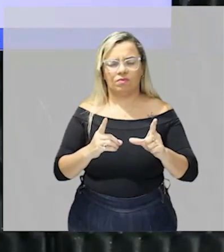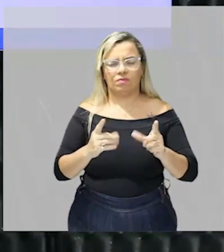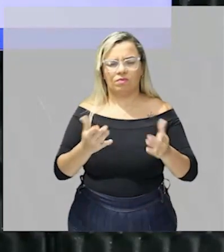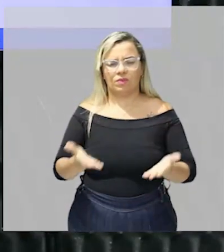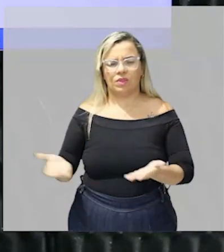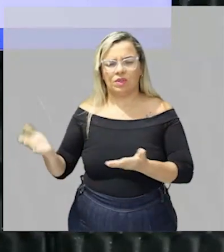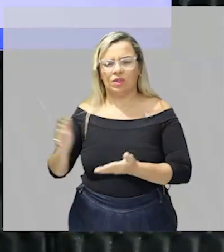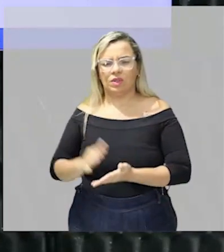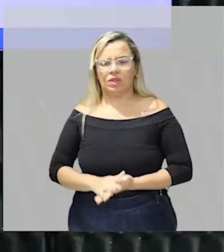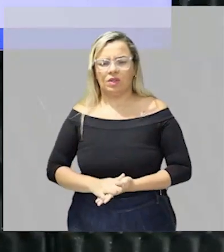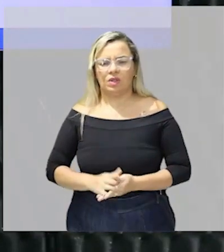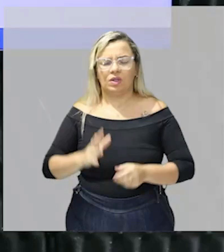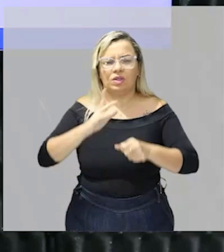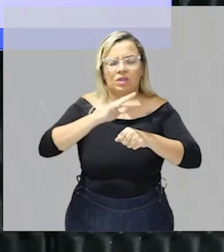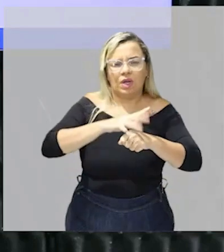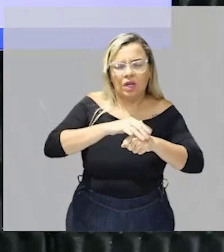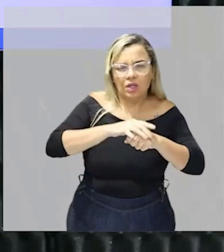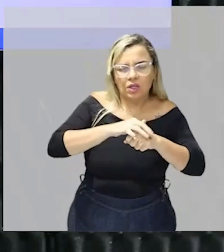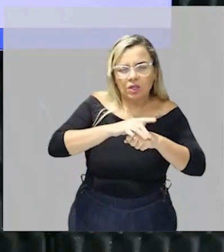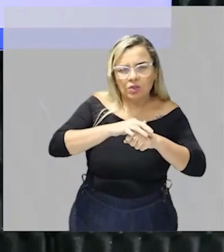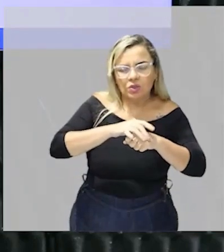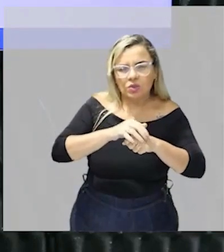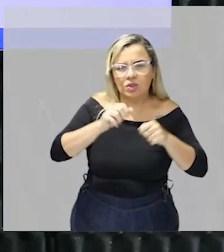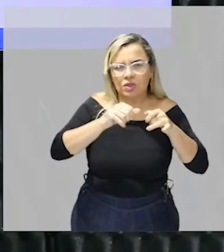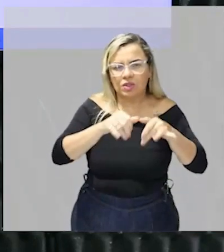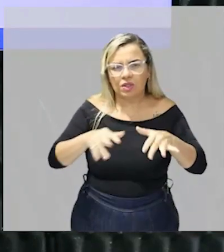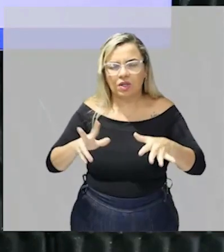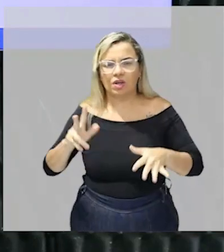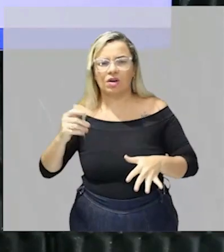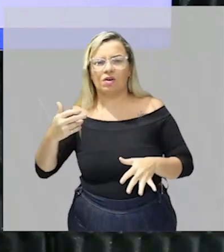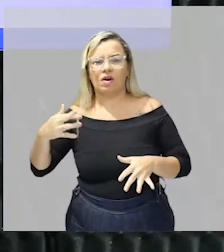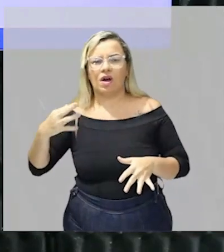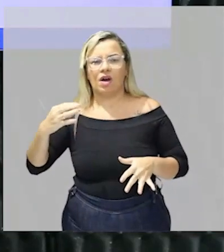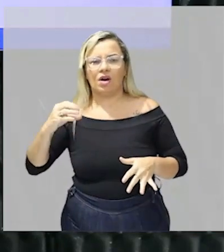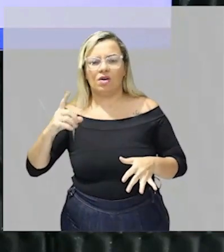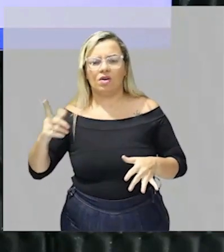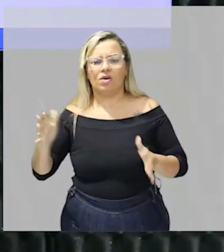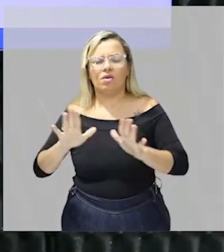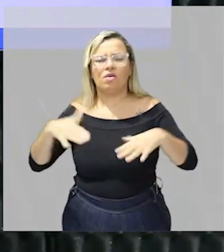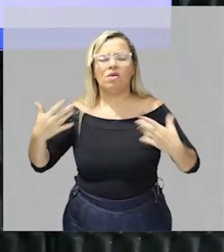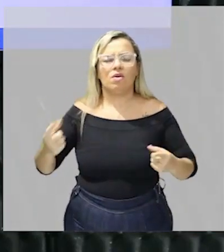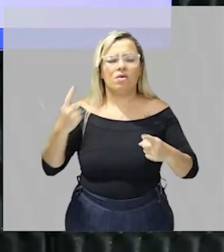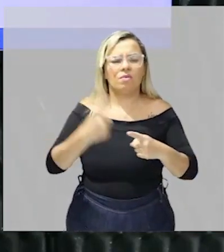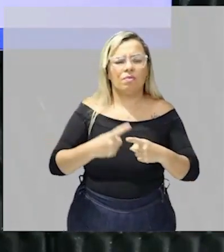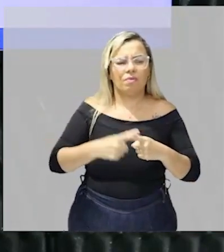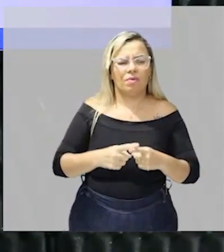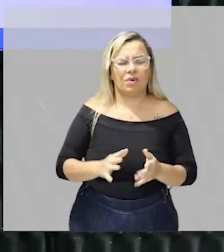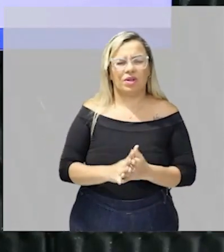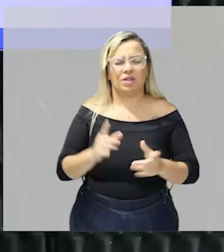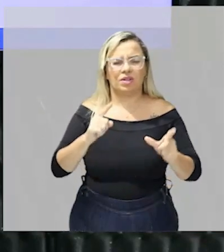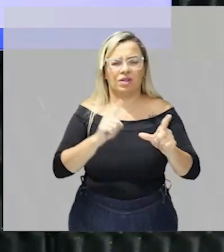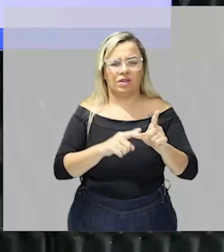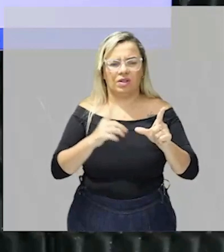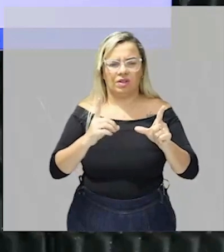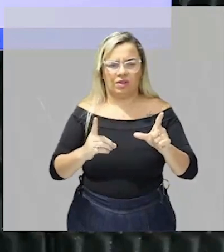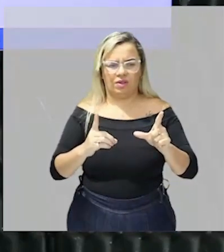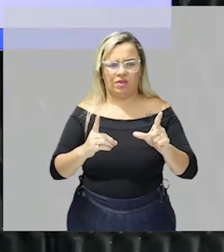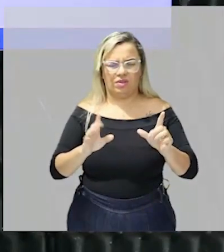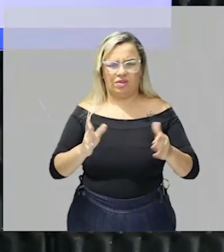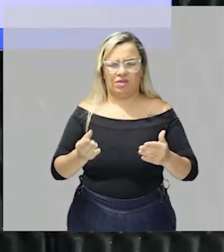das epidemias, como a varíola? Por que não a letra D? Introduzir vetores,